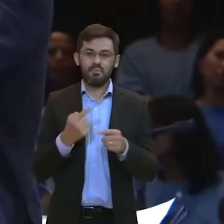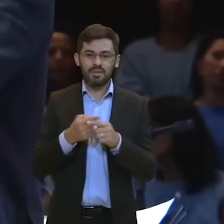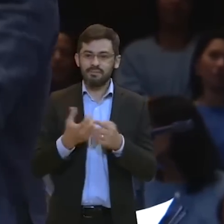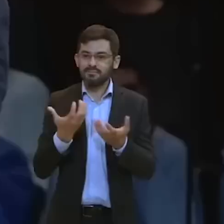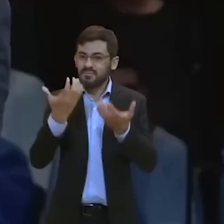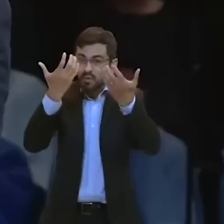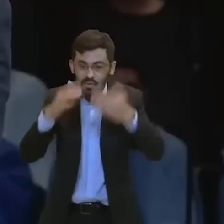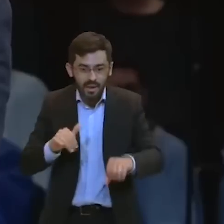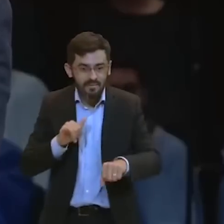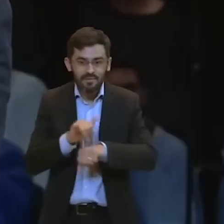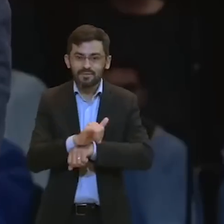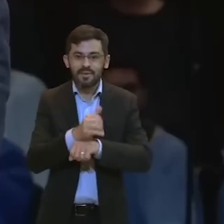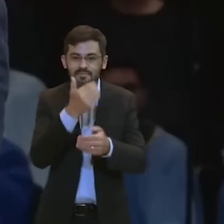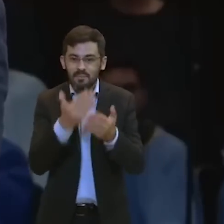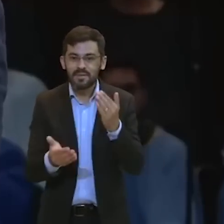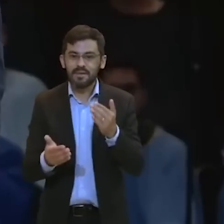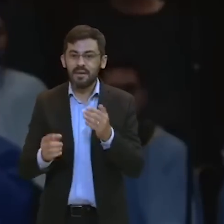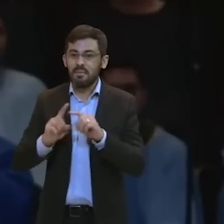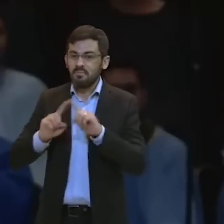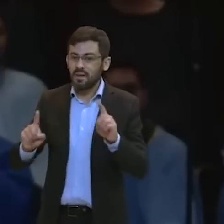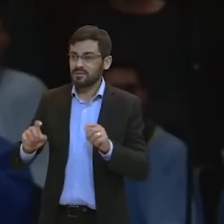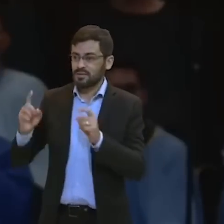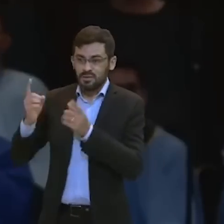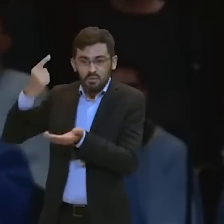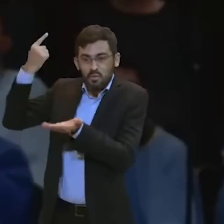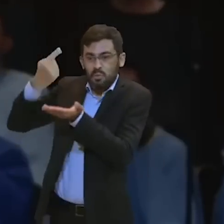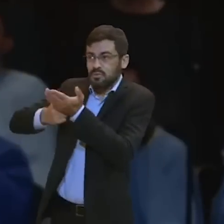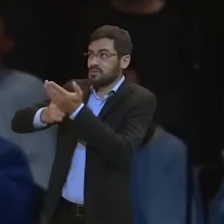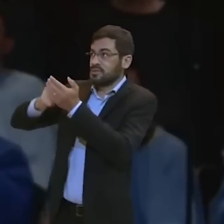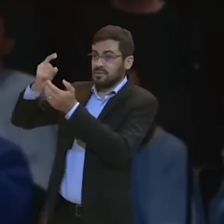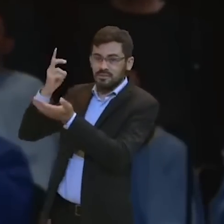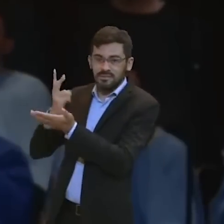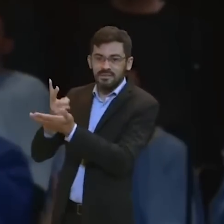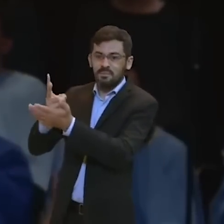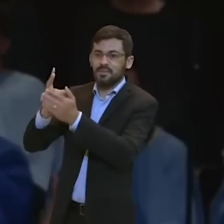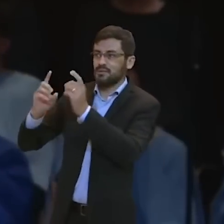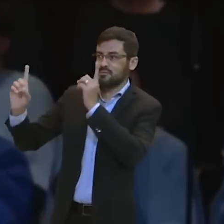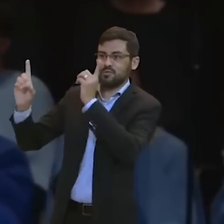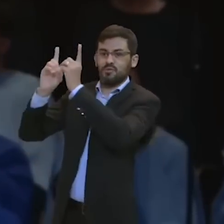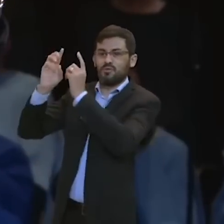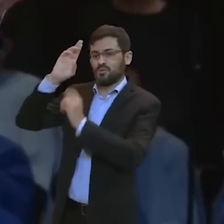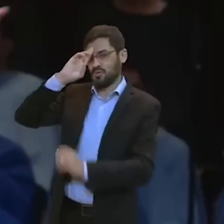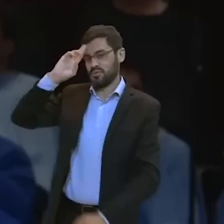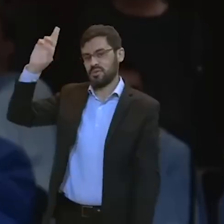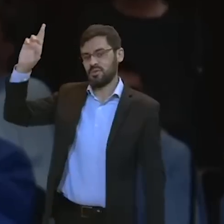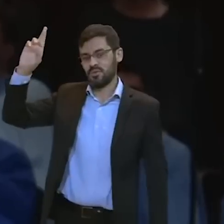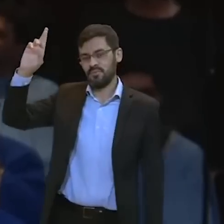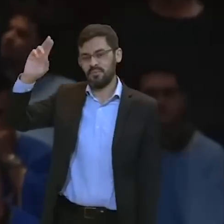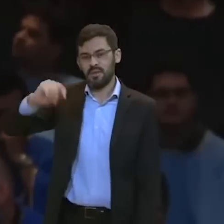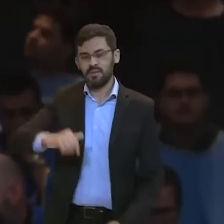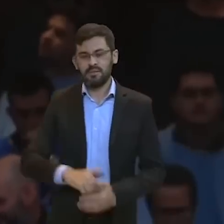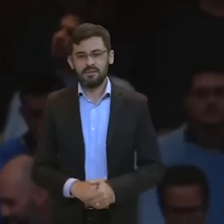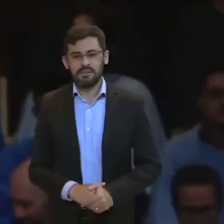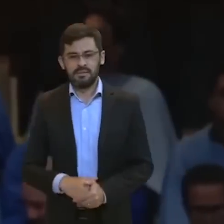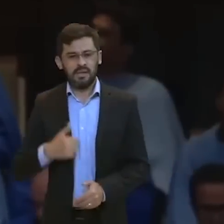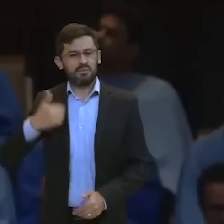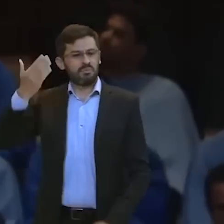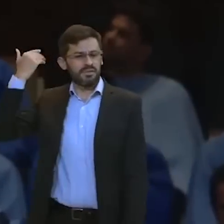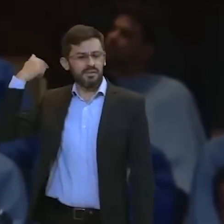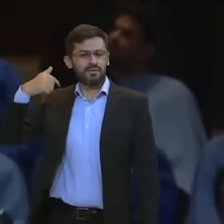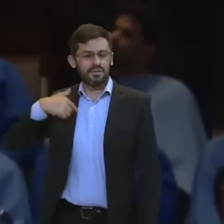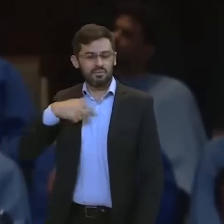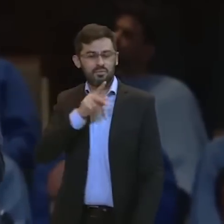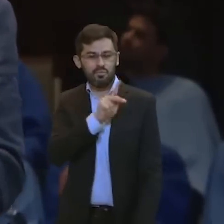da visitação do Senhor? Quando eu estudava, eu tinha um professor, que alguns de vocês conheceram, já